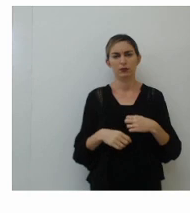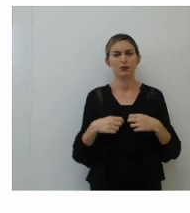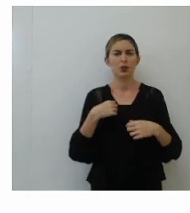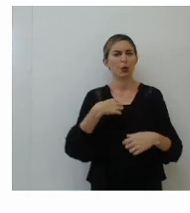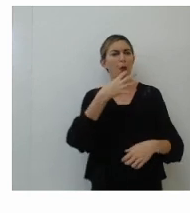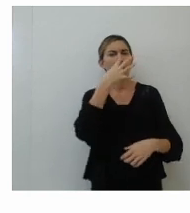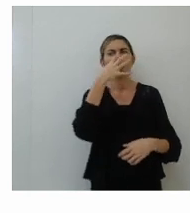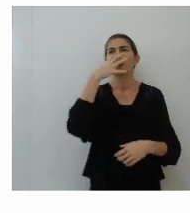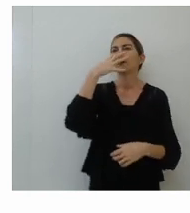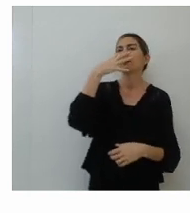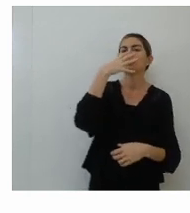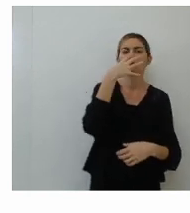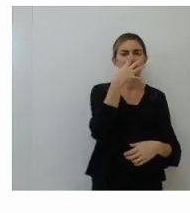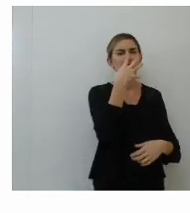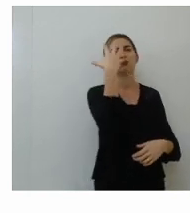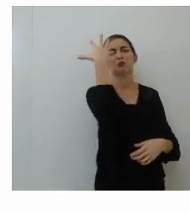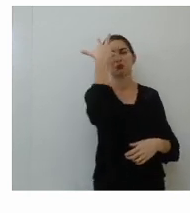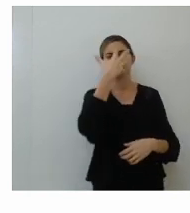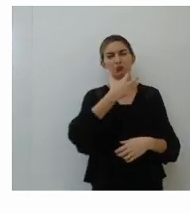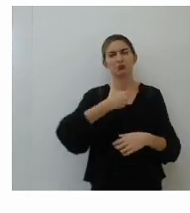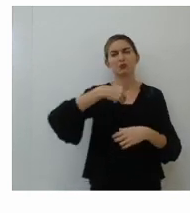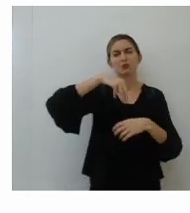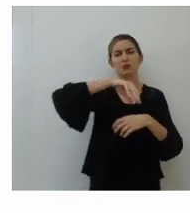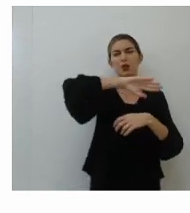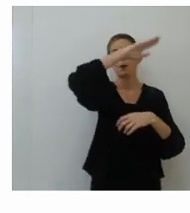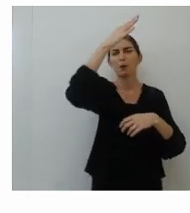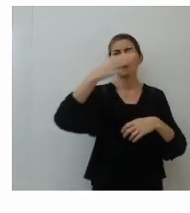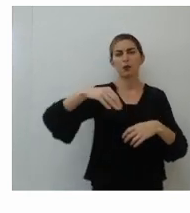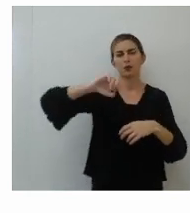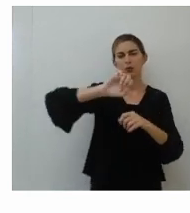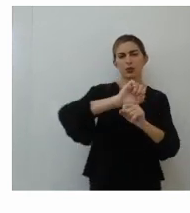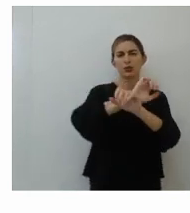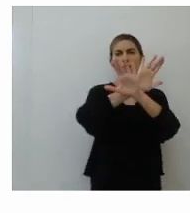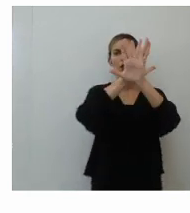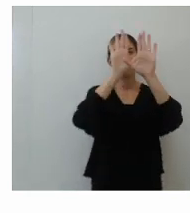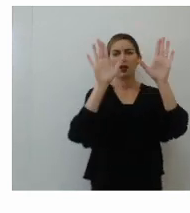Que beleza. Que beleza, Montes Claros.